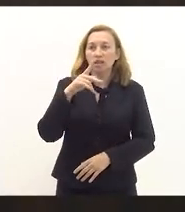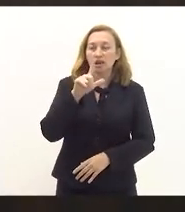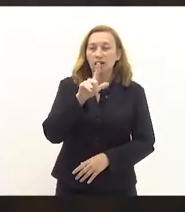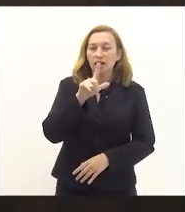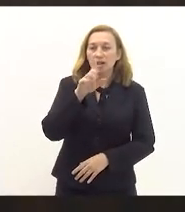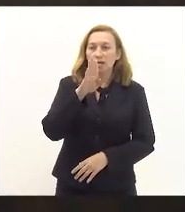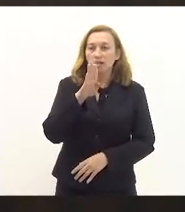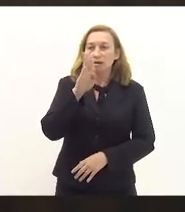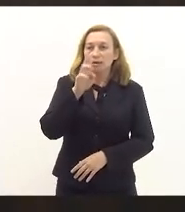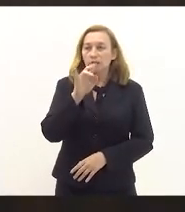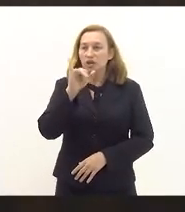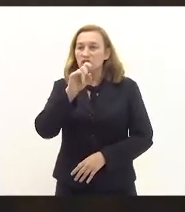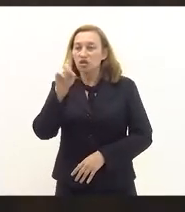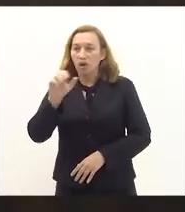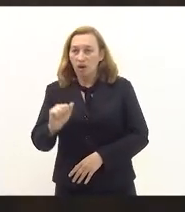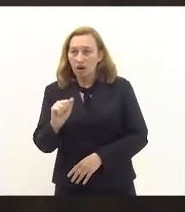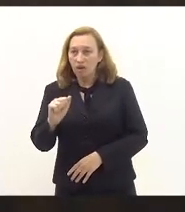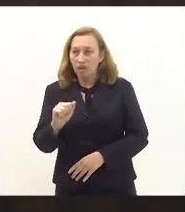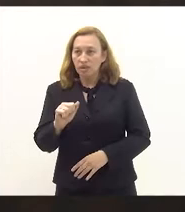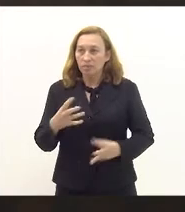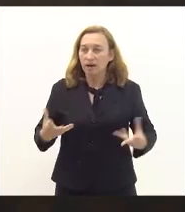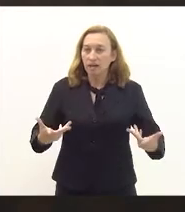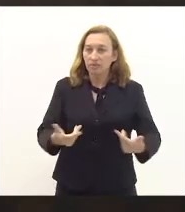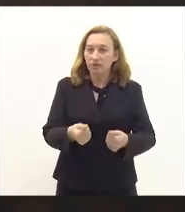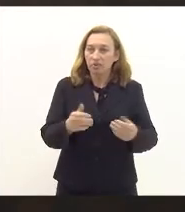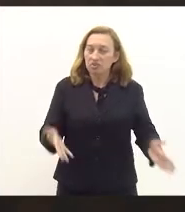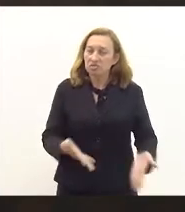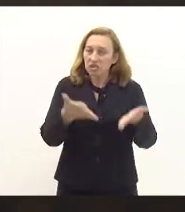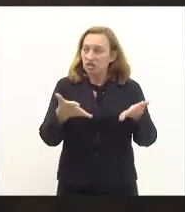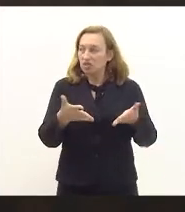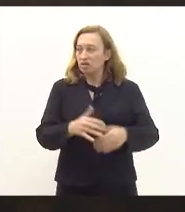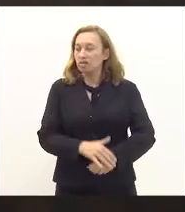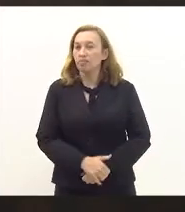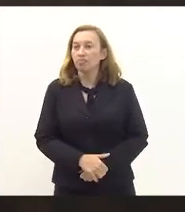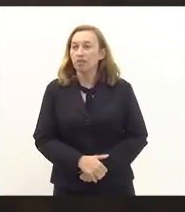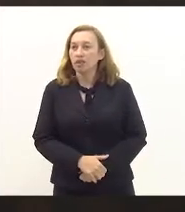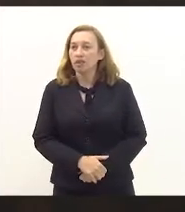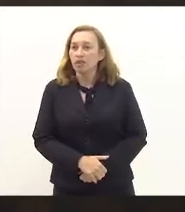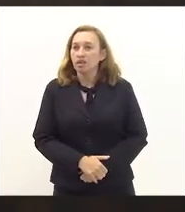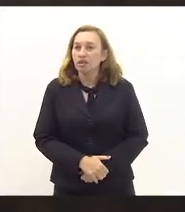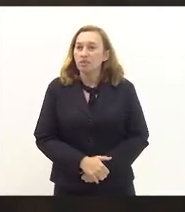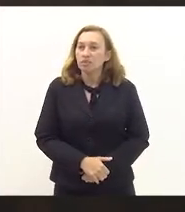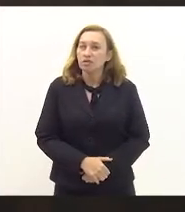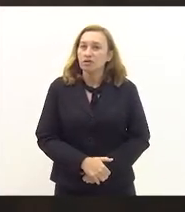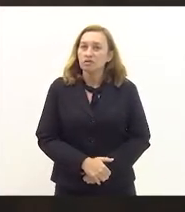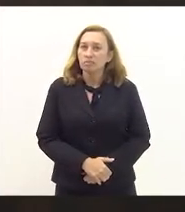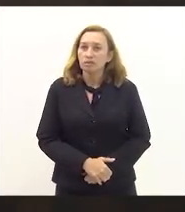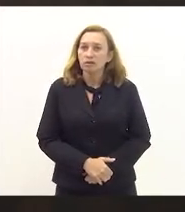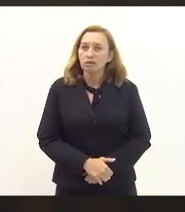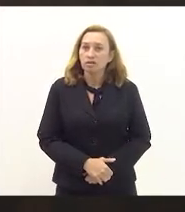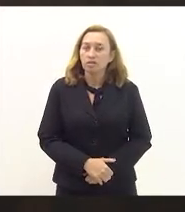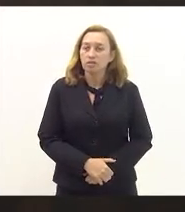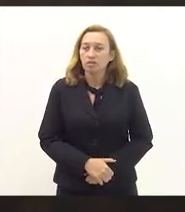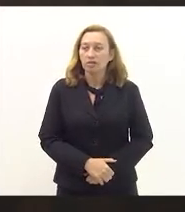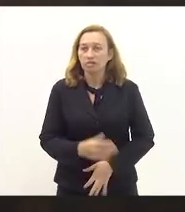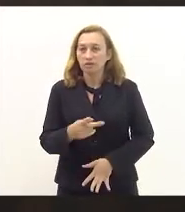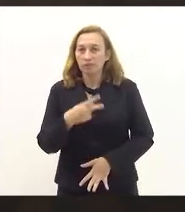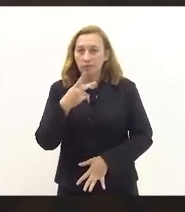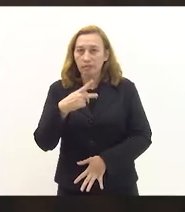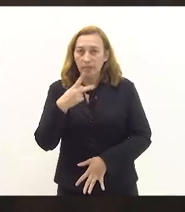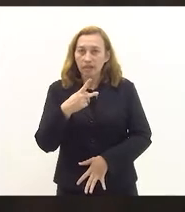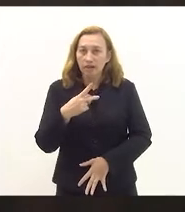tão rica de acontecimentos e iniciativas. Moveu-me o empenho em sublinhar